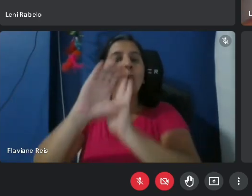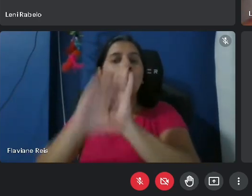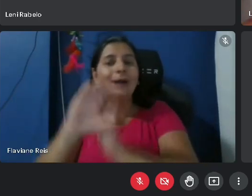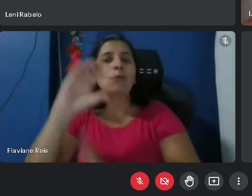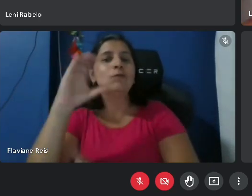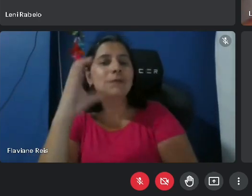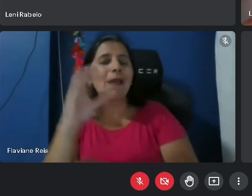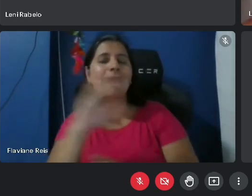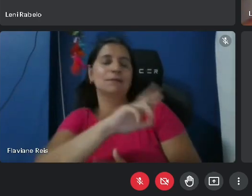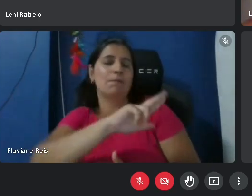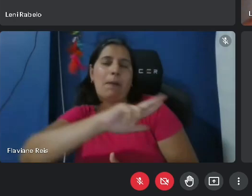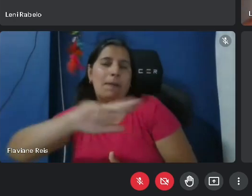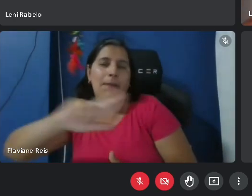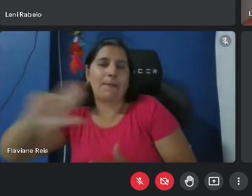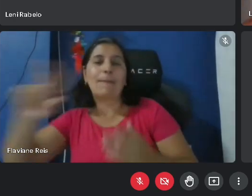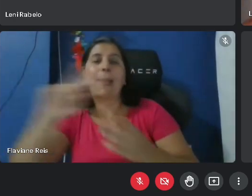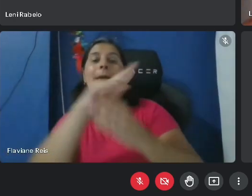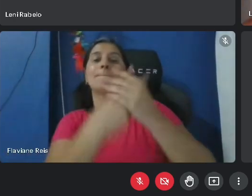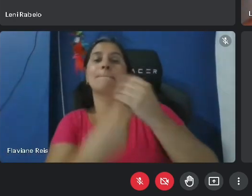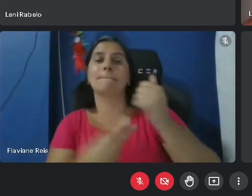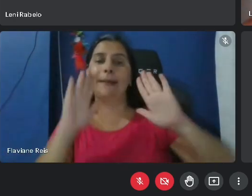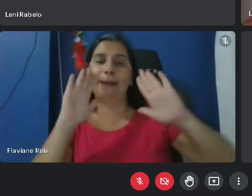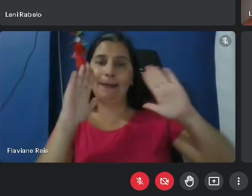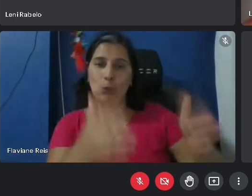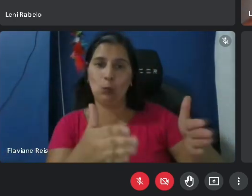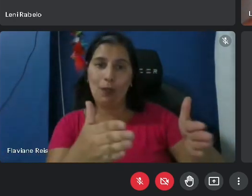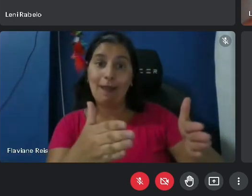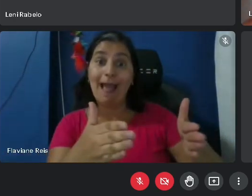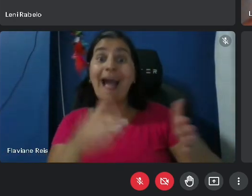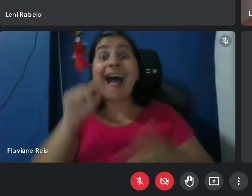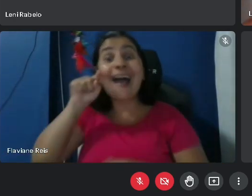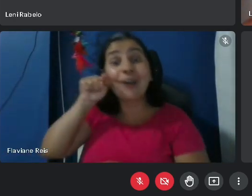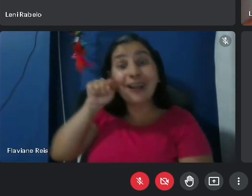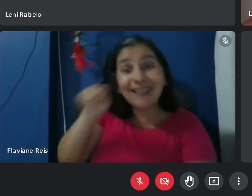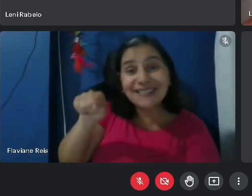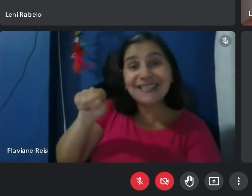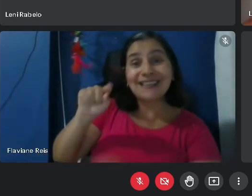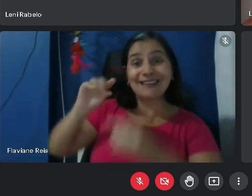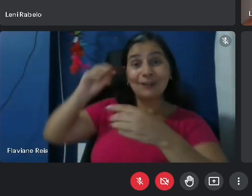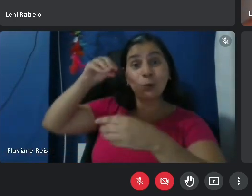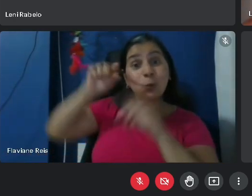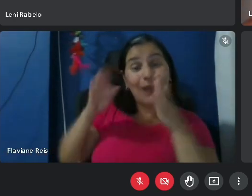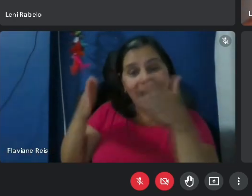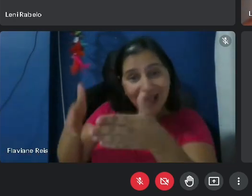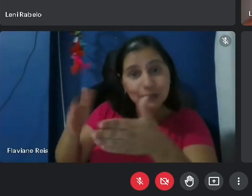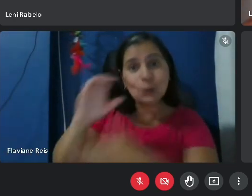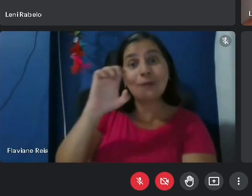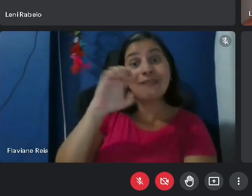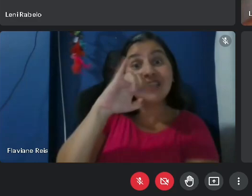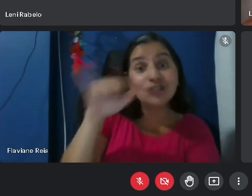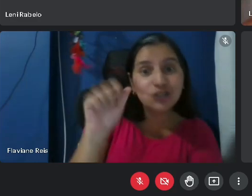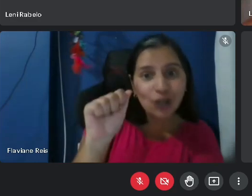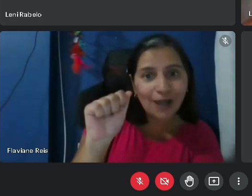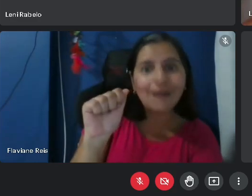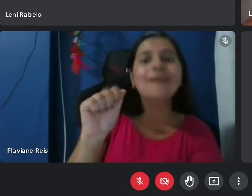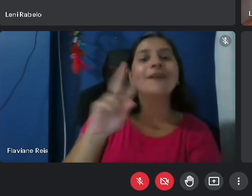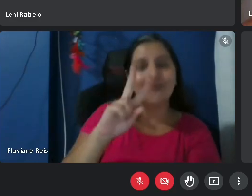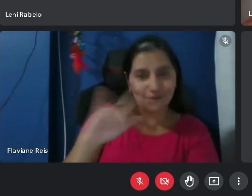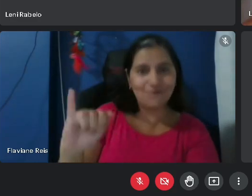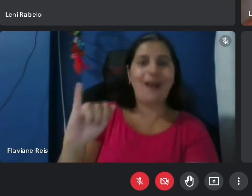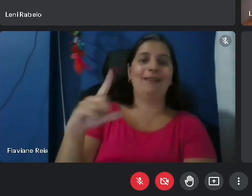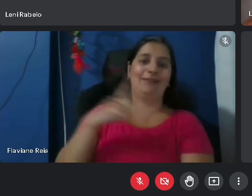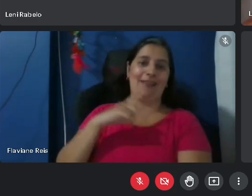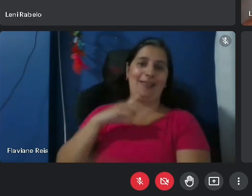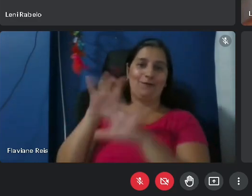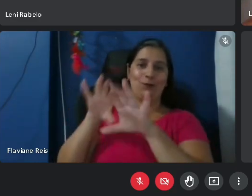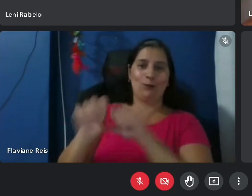matemática, história, ciências, todas as disciplinas. Porém, todos com ensino bilíngue. E